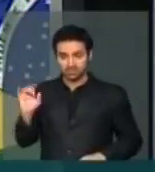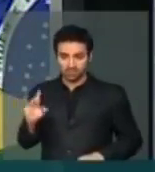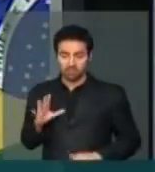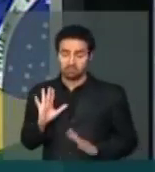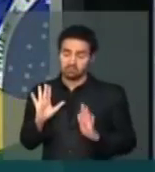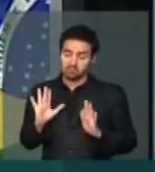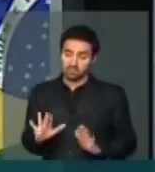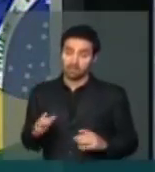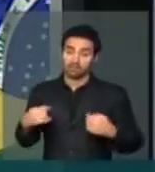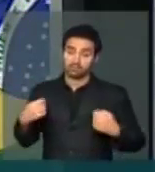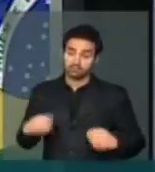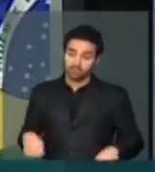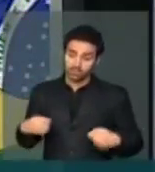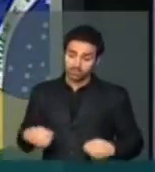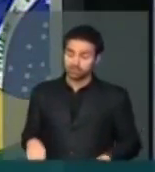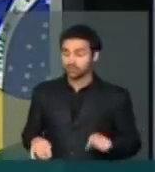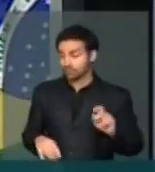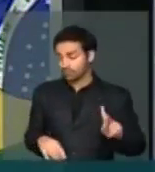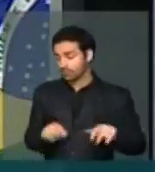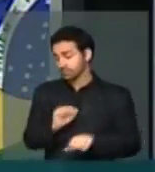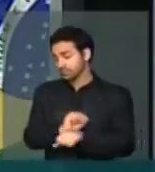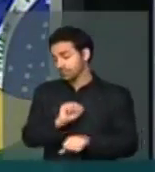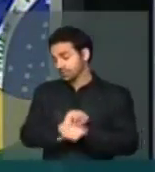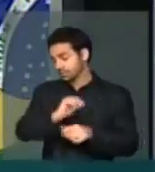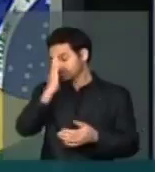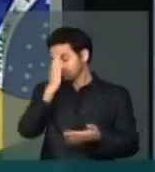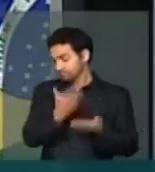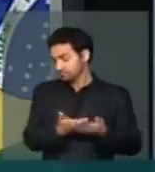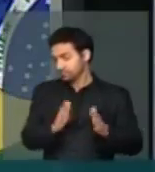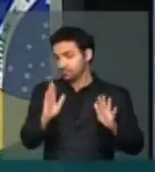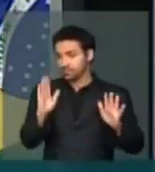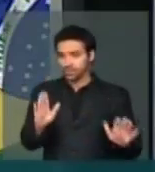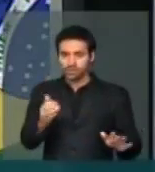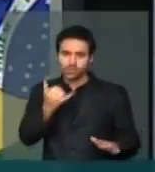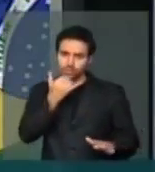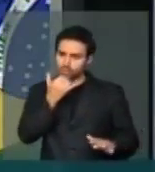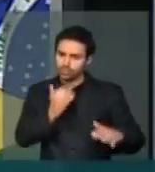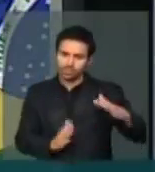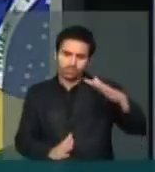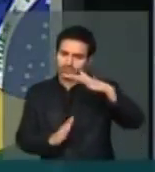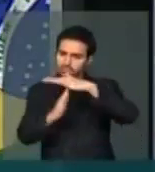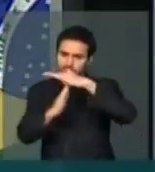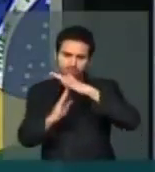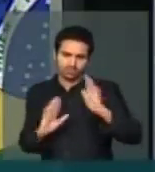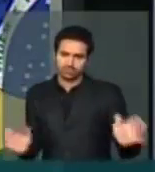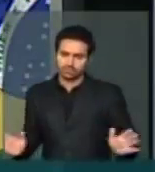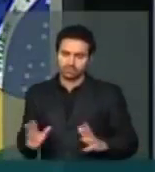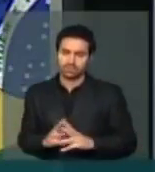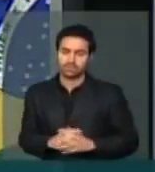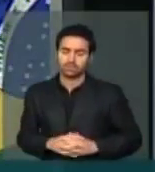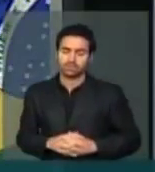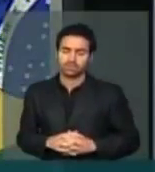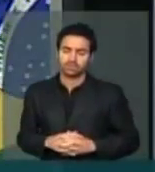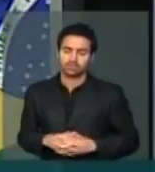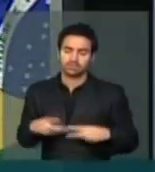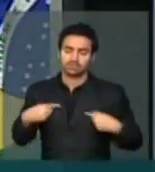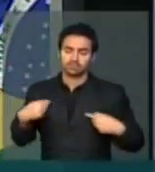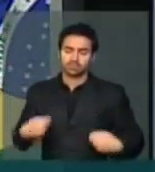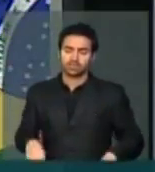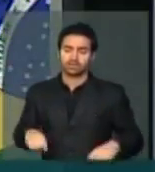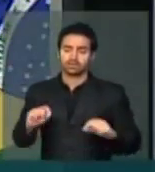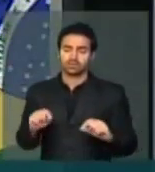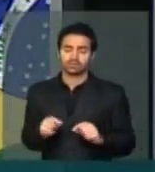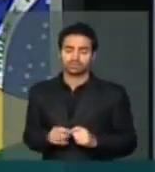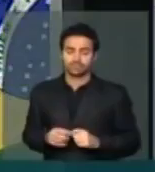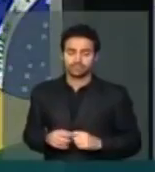dê um crédito de confiança, mas tem limite. É preciso que o